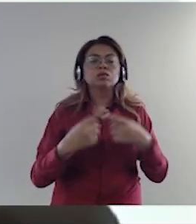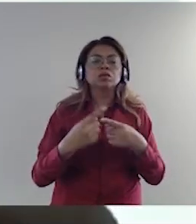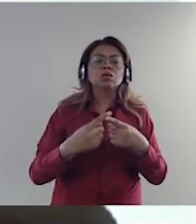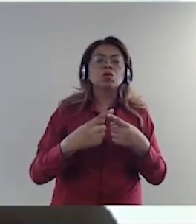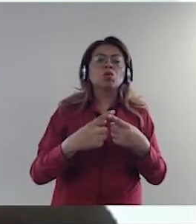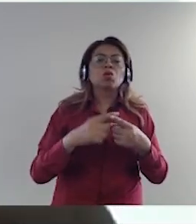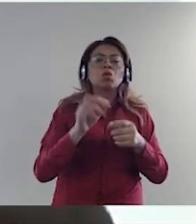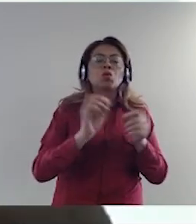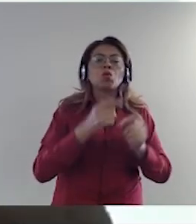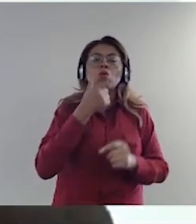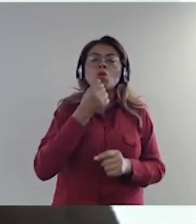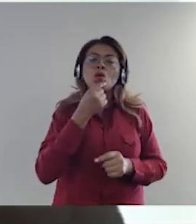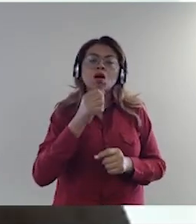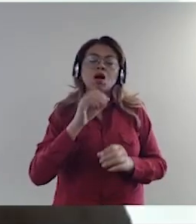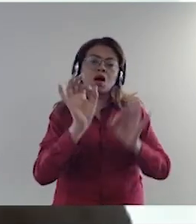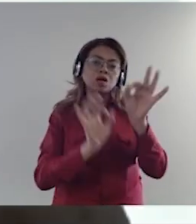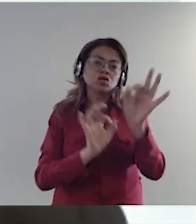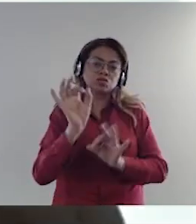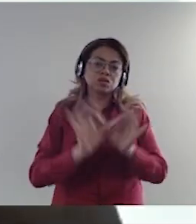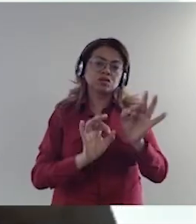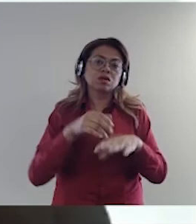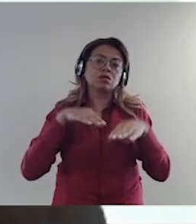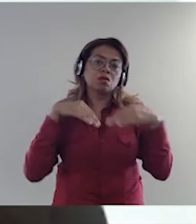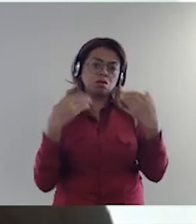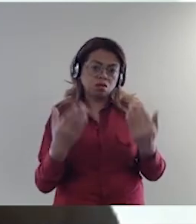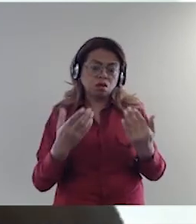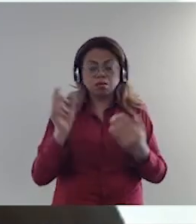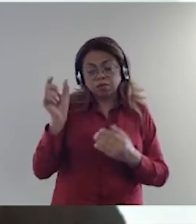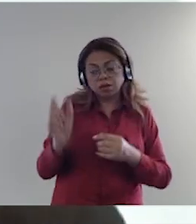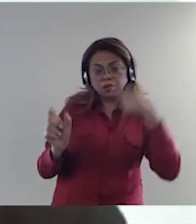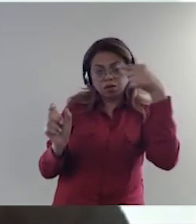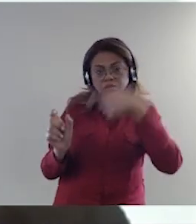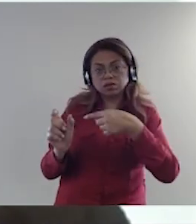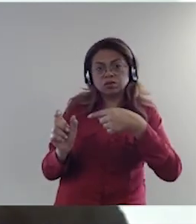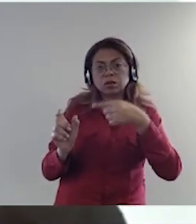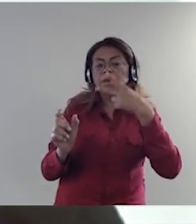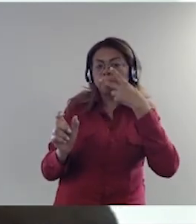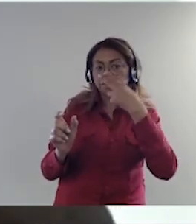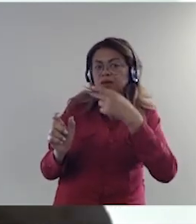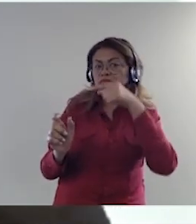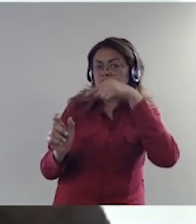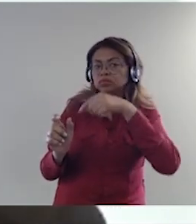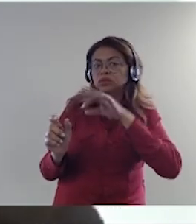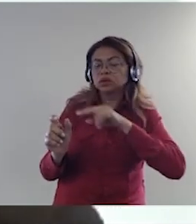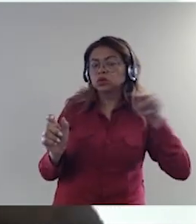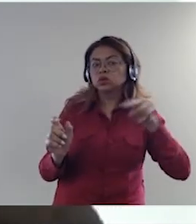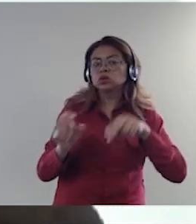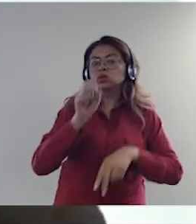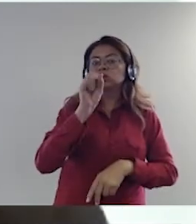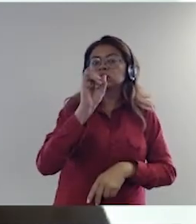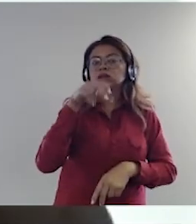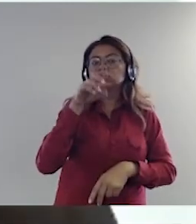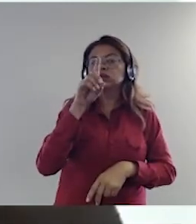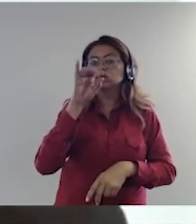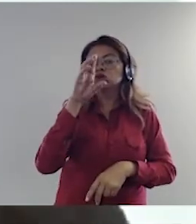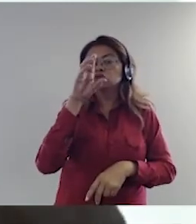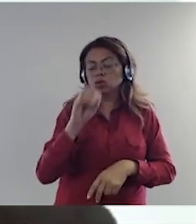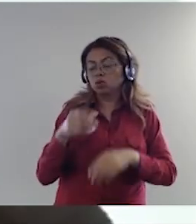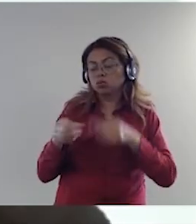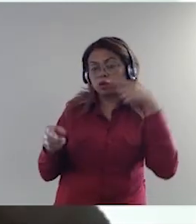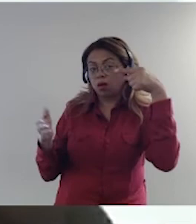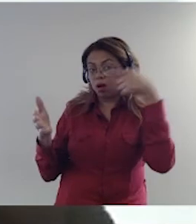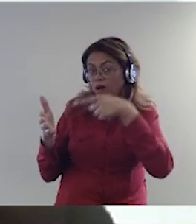administrador, né? Mas o administrador aqui é uma figura equivalente ao síndico em relação ao condomínio de propriedade, e cabe a